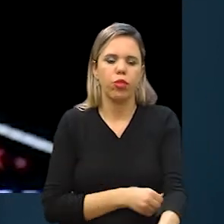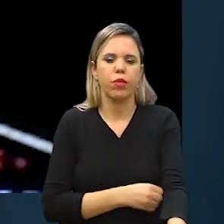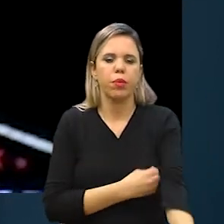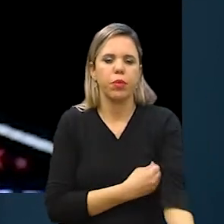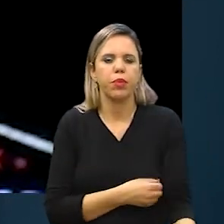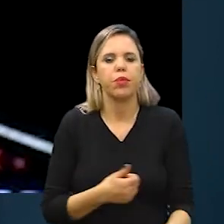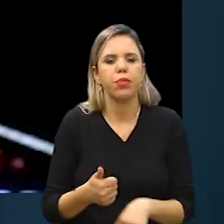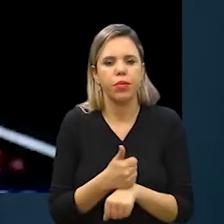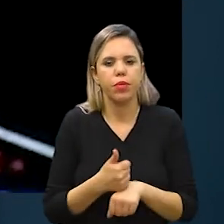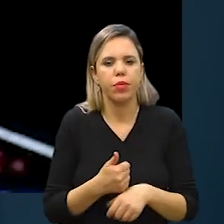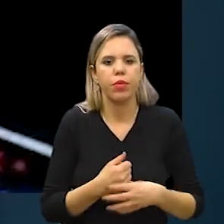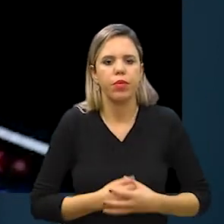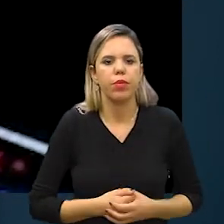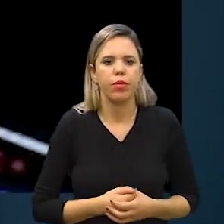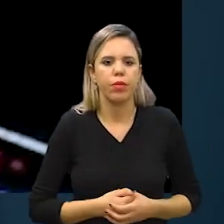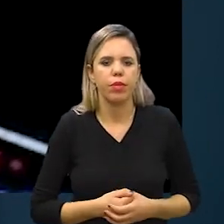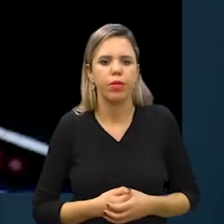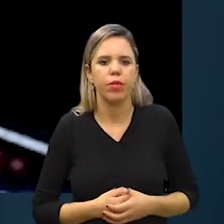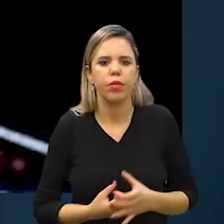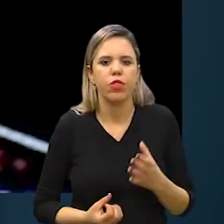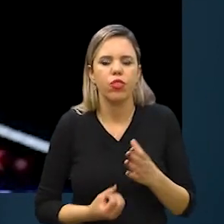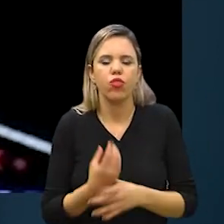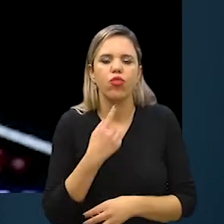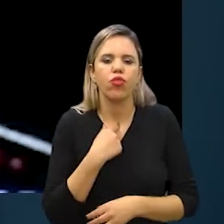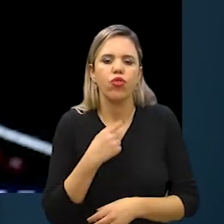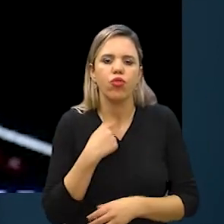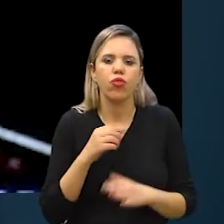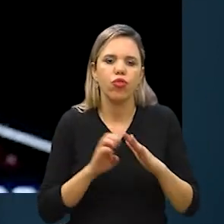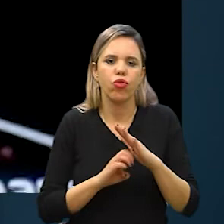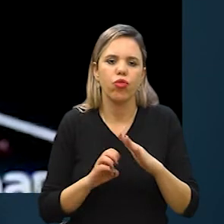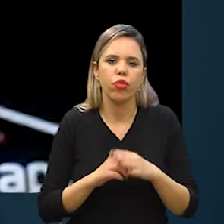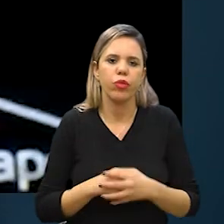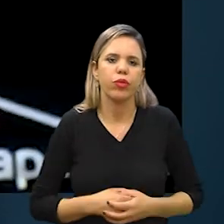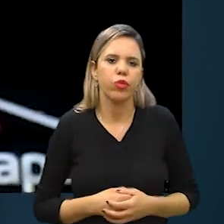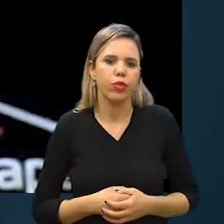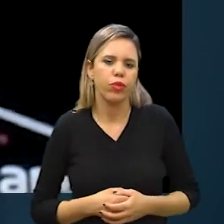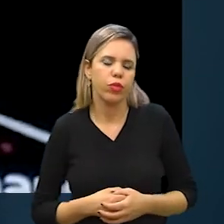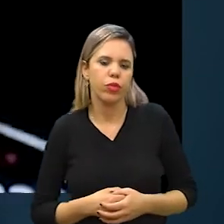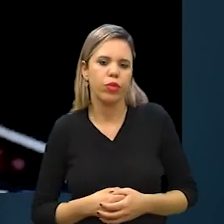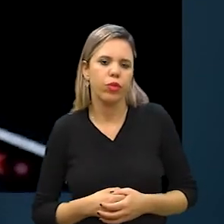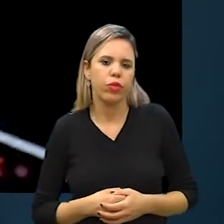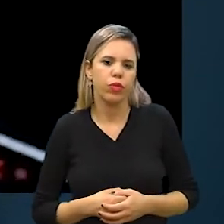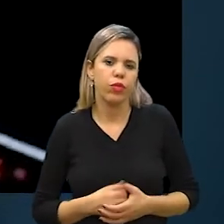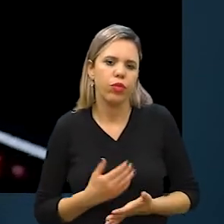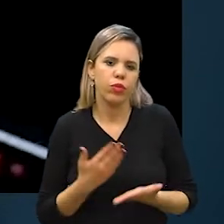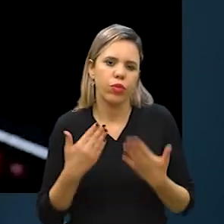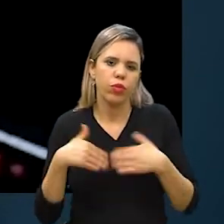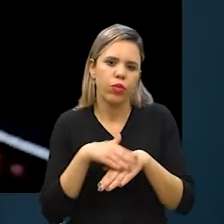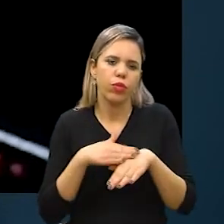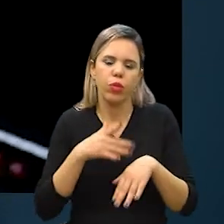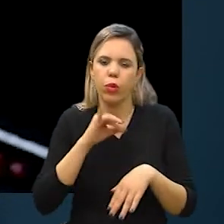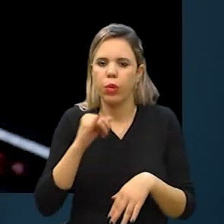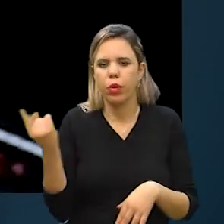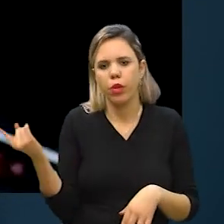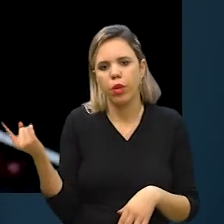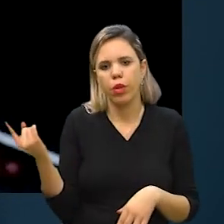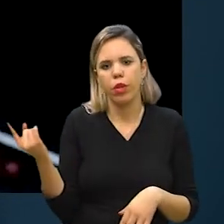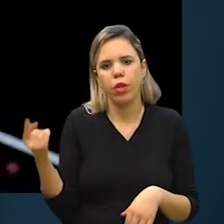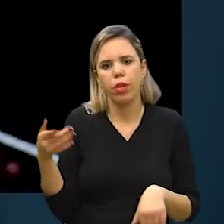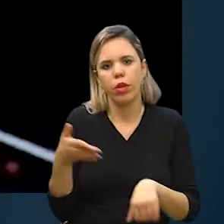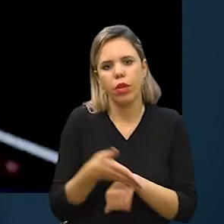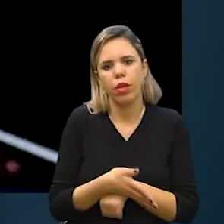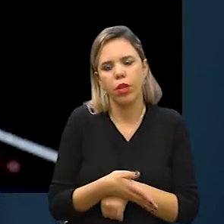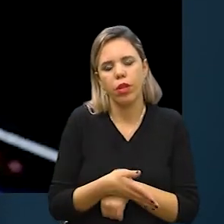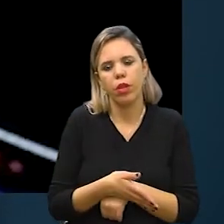estava me colocando aí nessa carreira, né? Surgiu a vontade de empreender na área. Eu conversei com meu pai